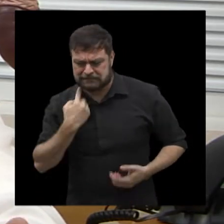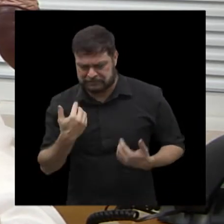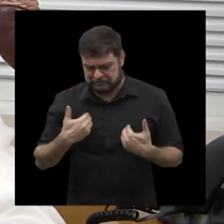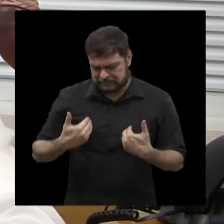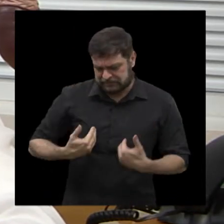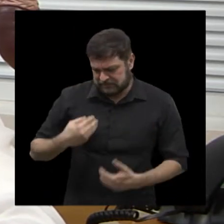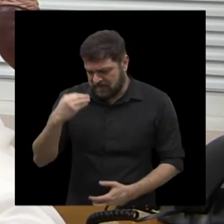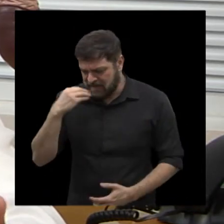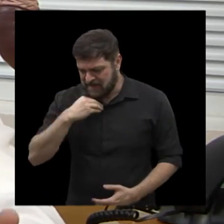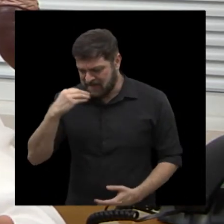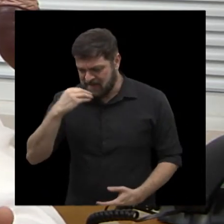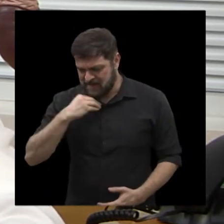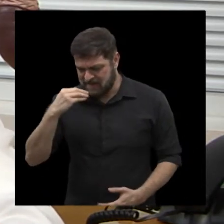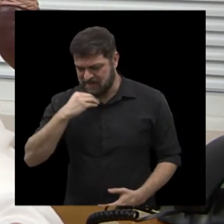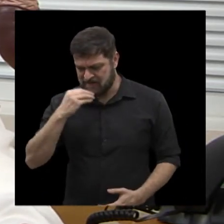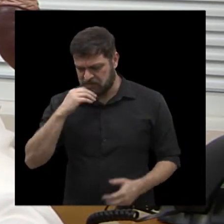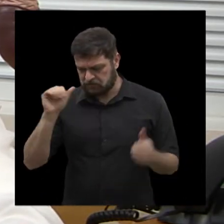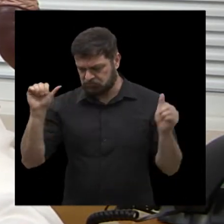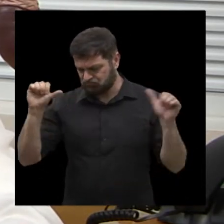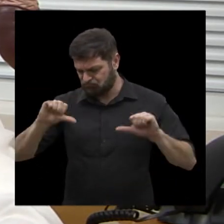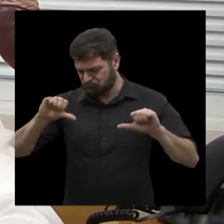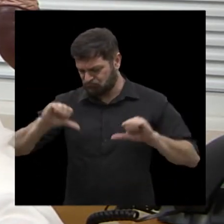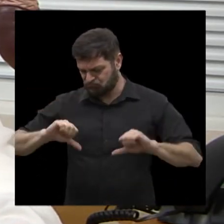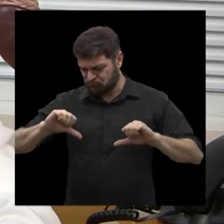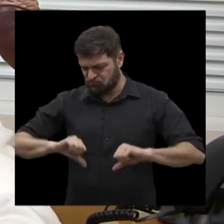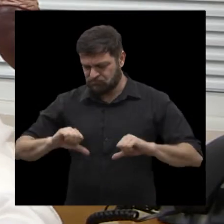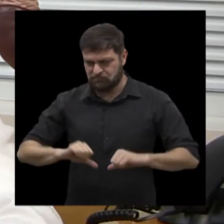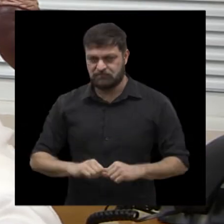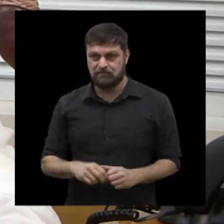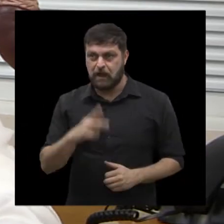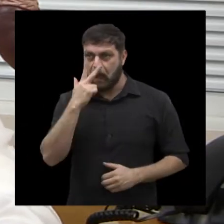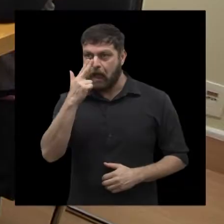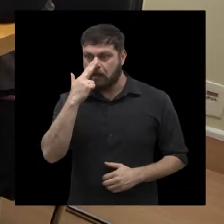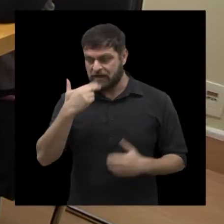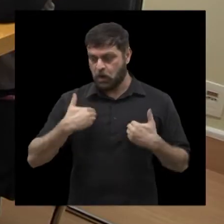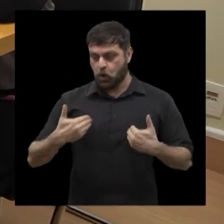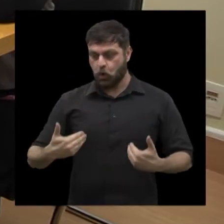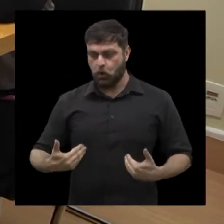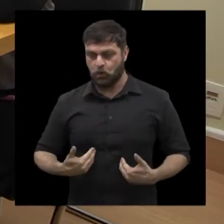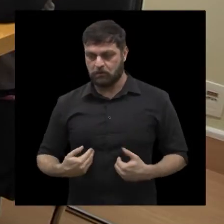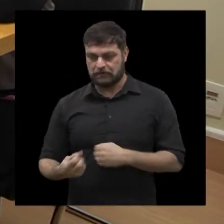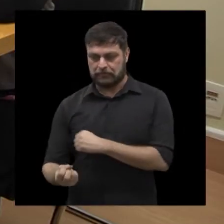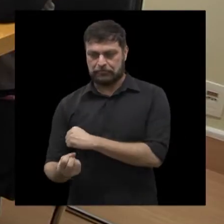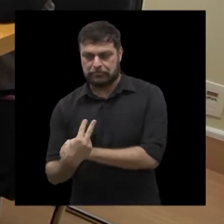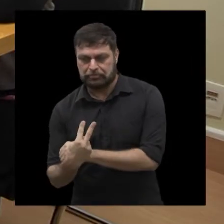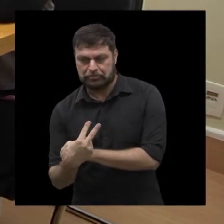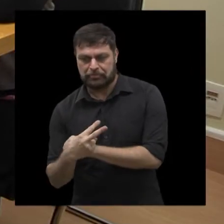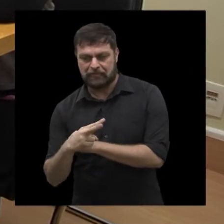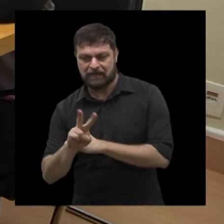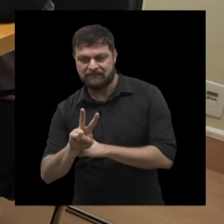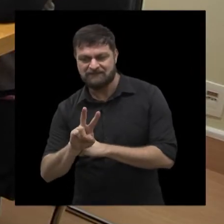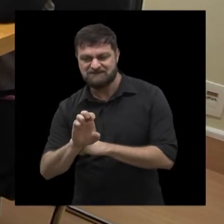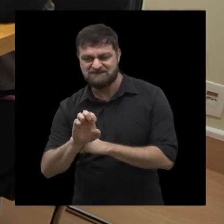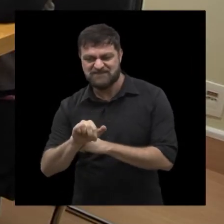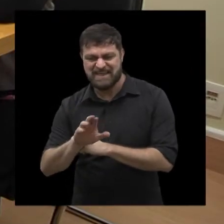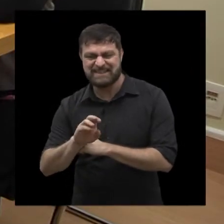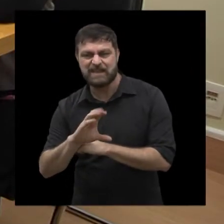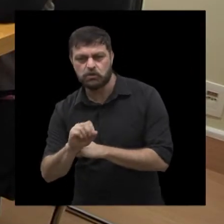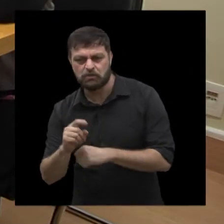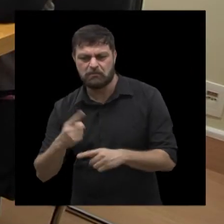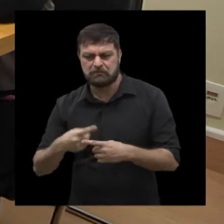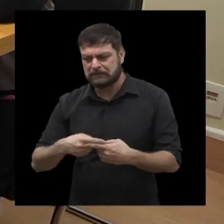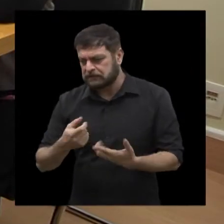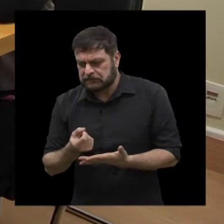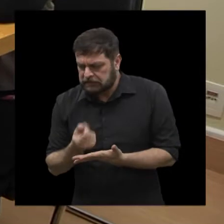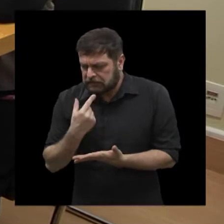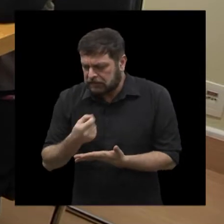debilitado, né? Vai fazer mal. É como se fosse envenenado o organismo. Mas isso viria de quê? De medicamentos em